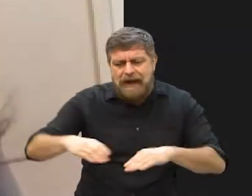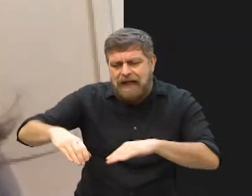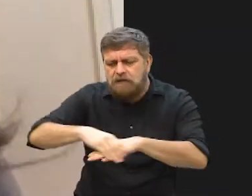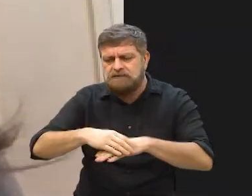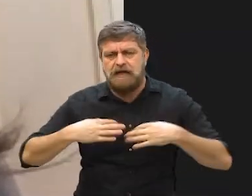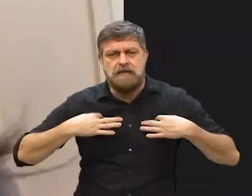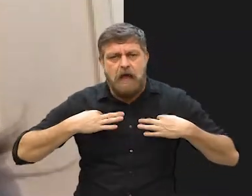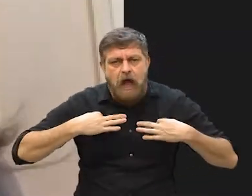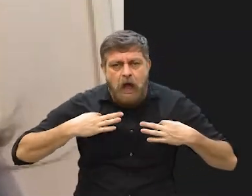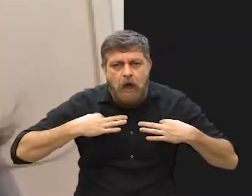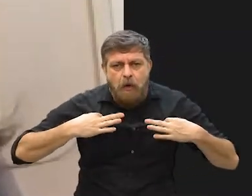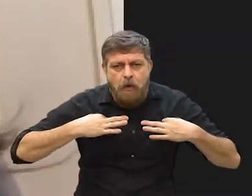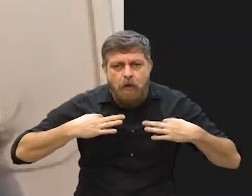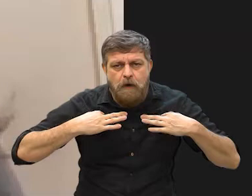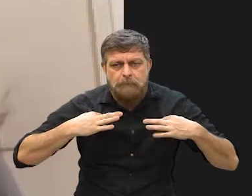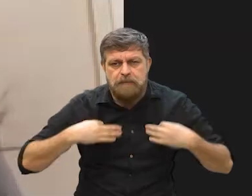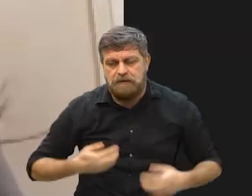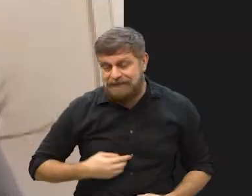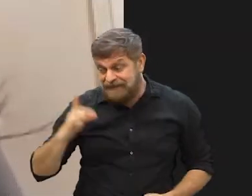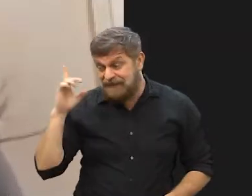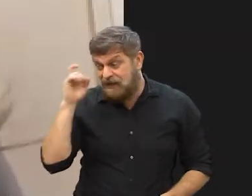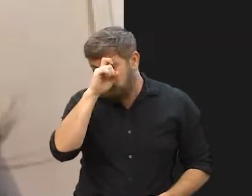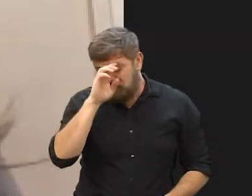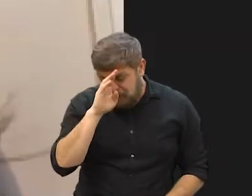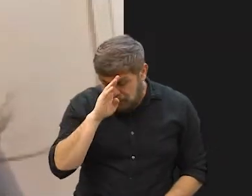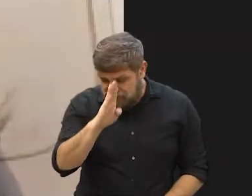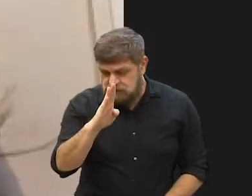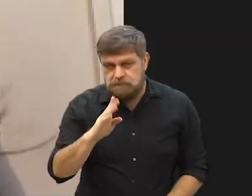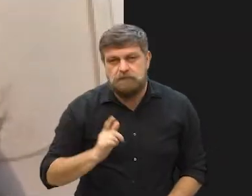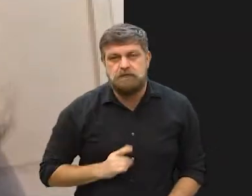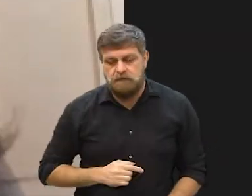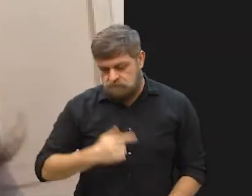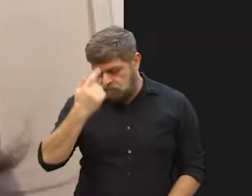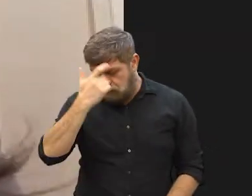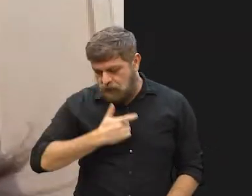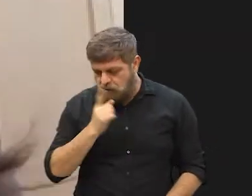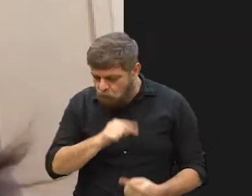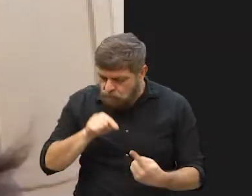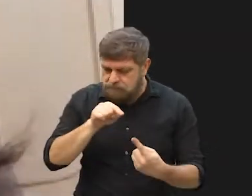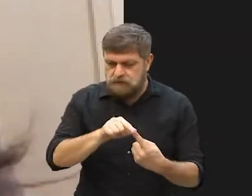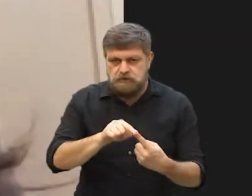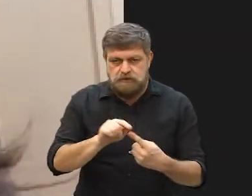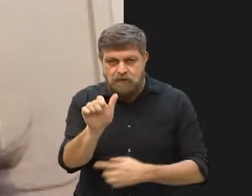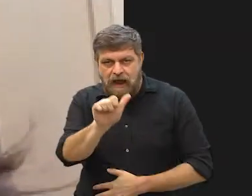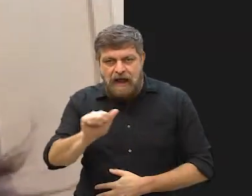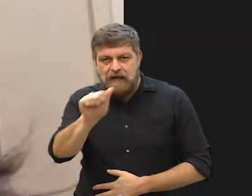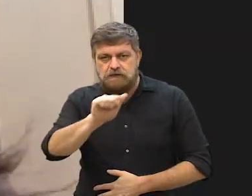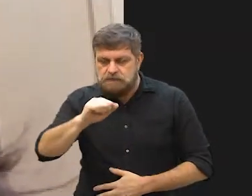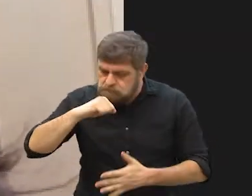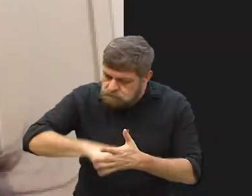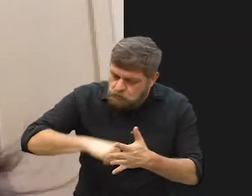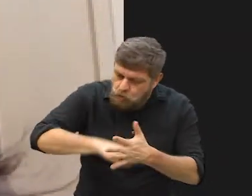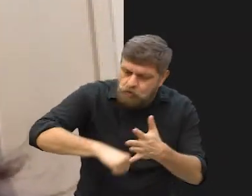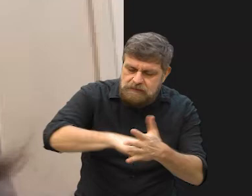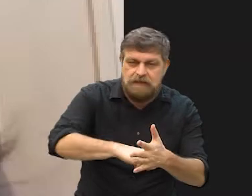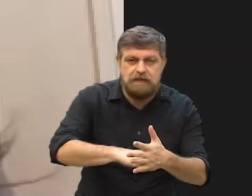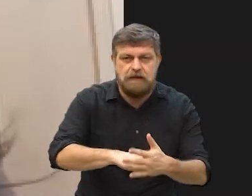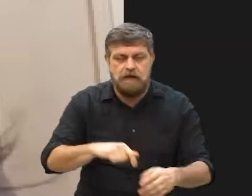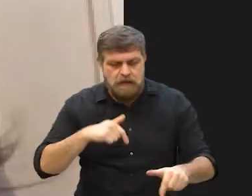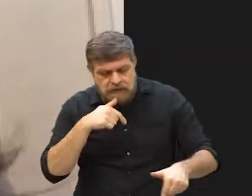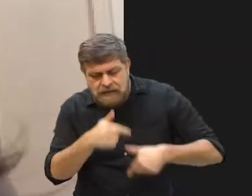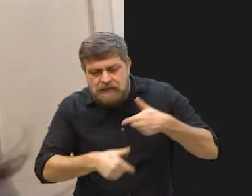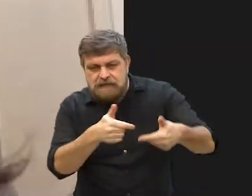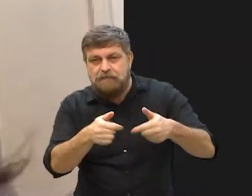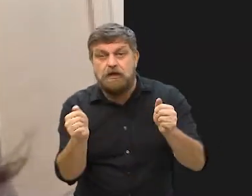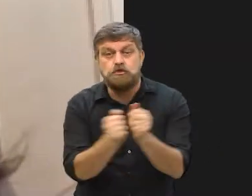calçado. E é essa a maior dificuldade nossa. E é nesse ponto que a gente quer tocar muito e trabalhar